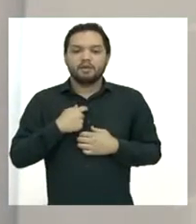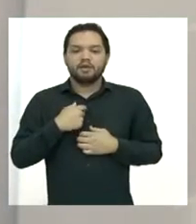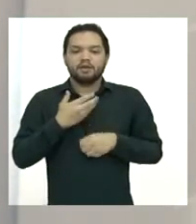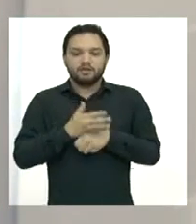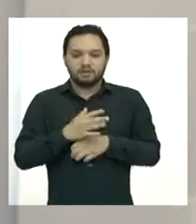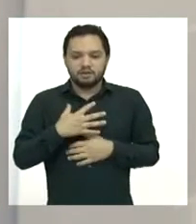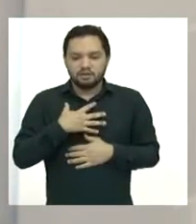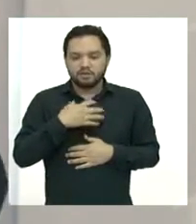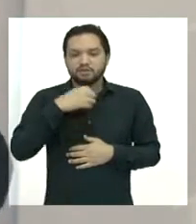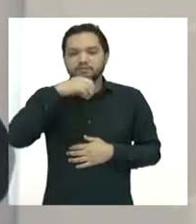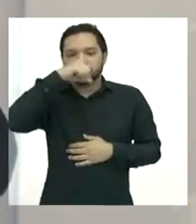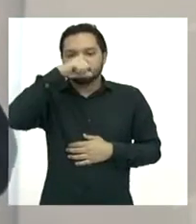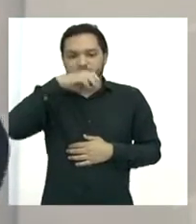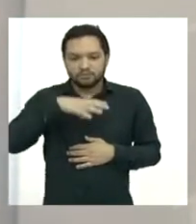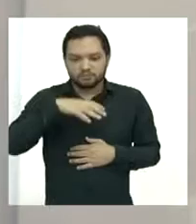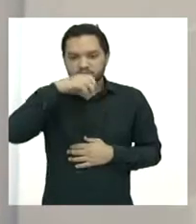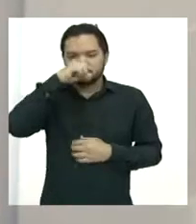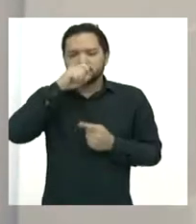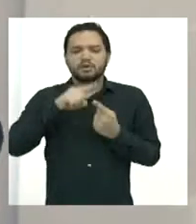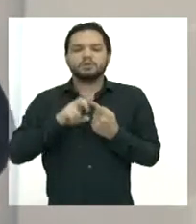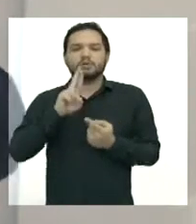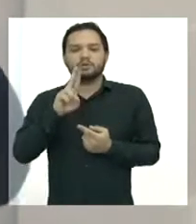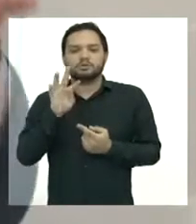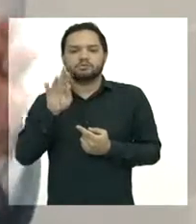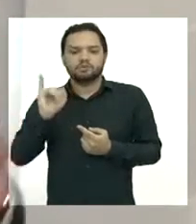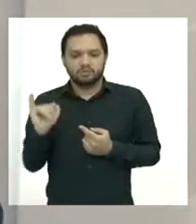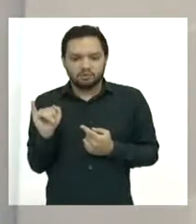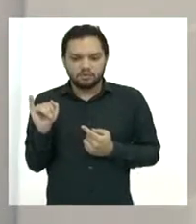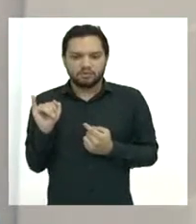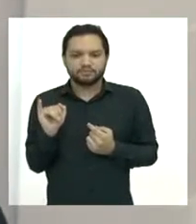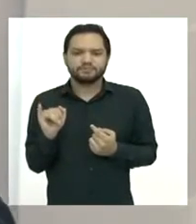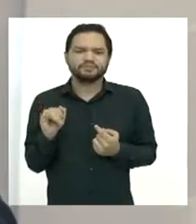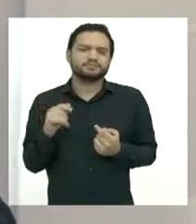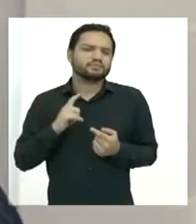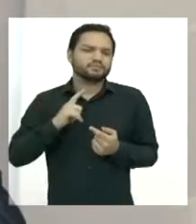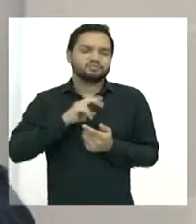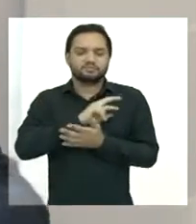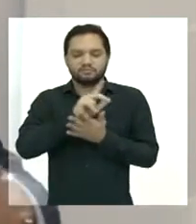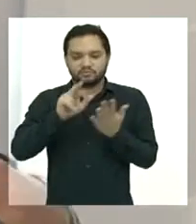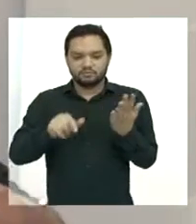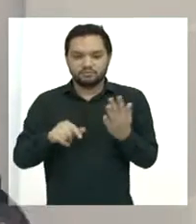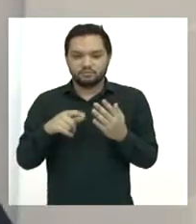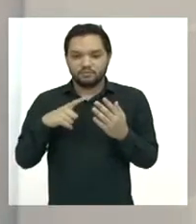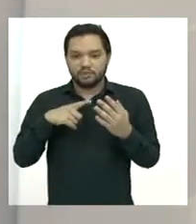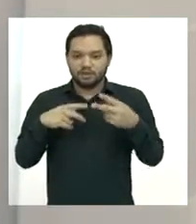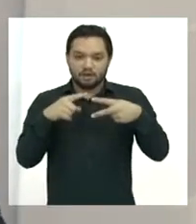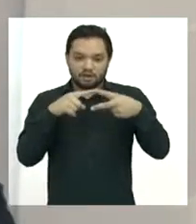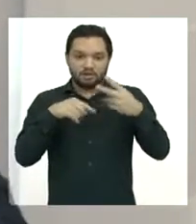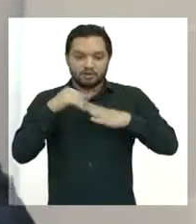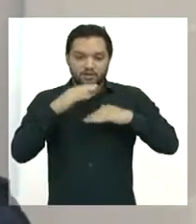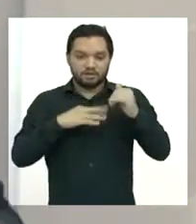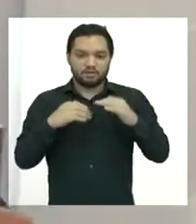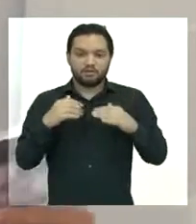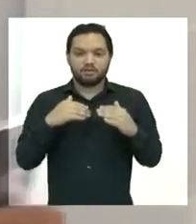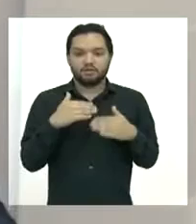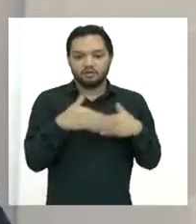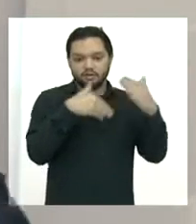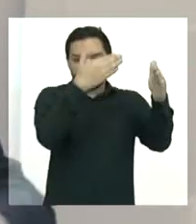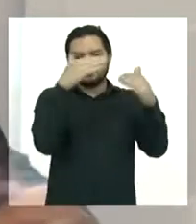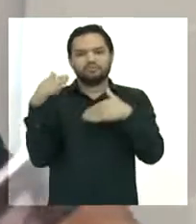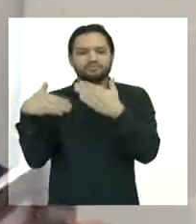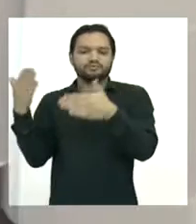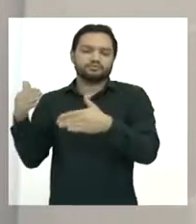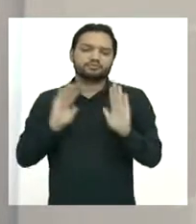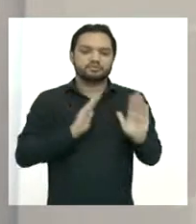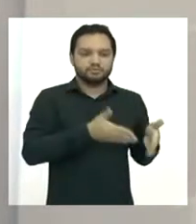nas UTIs, então tem um espectro muito grande. Então, elas, mesmo sendo complementares, elas evoluíram muito especificamente